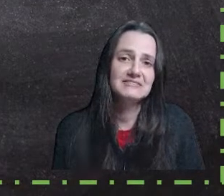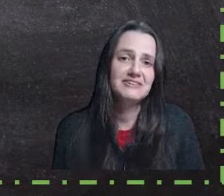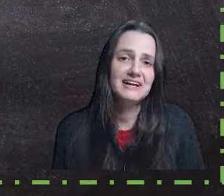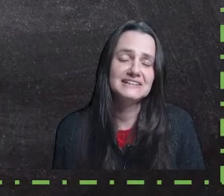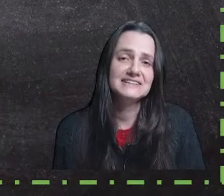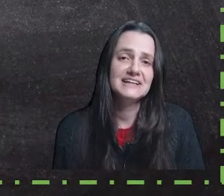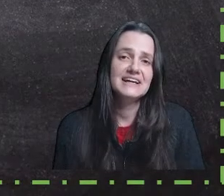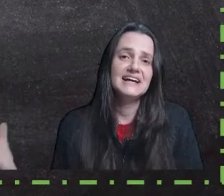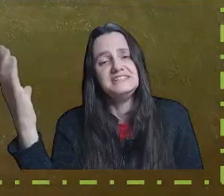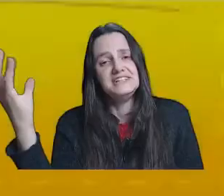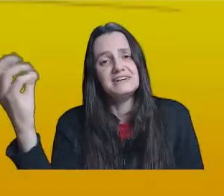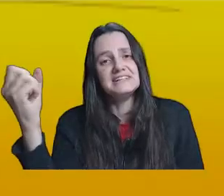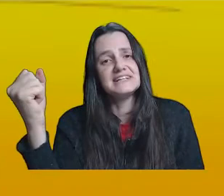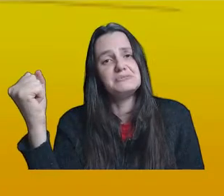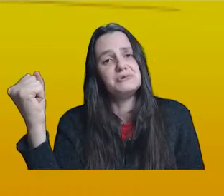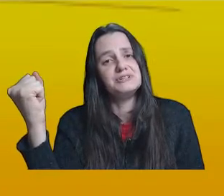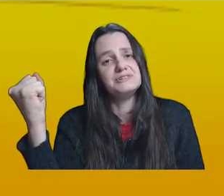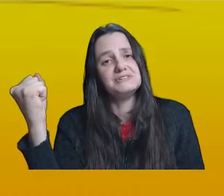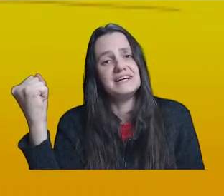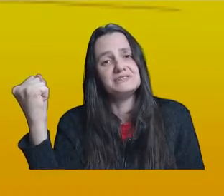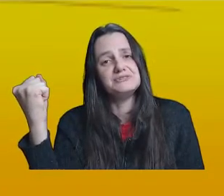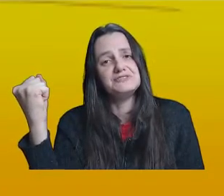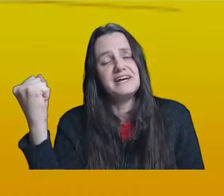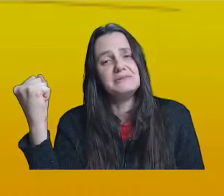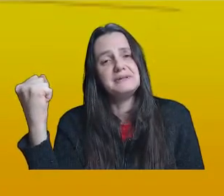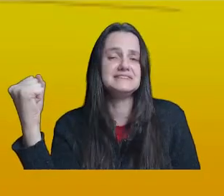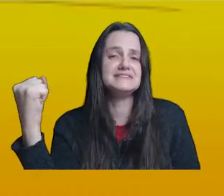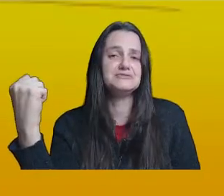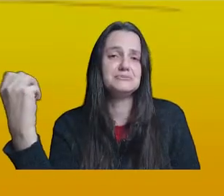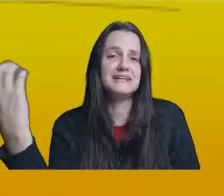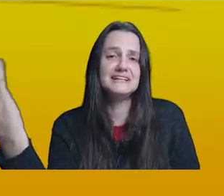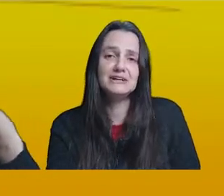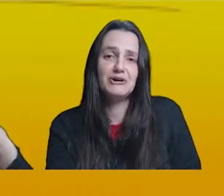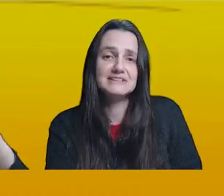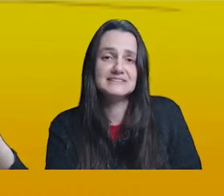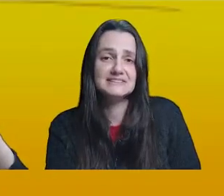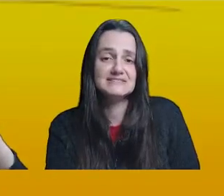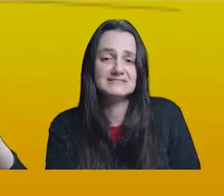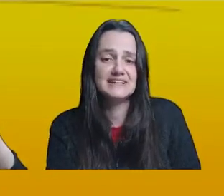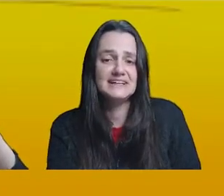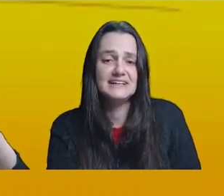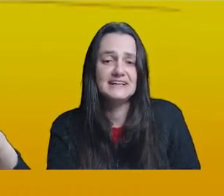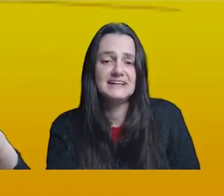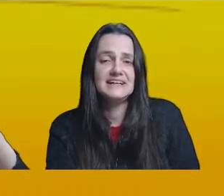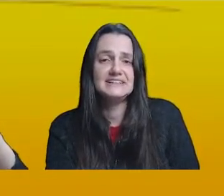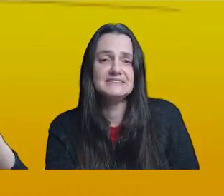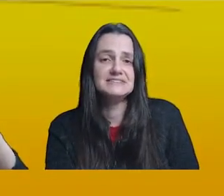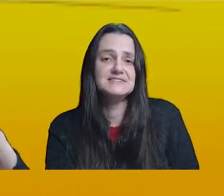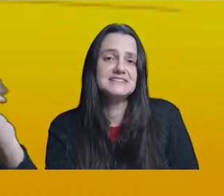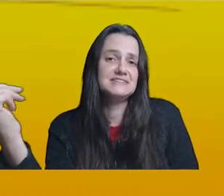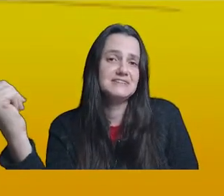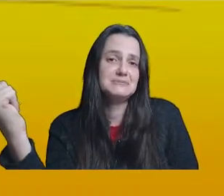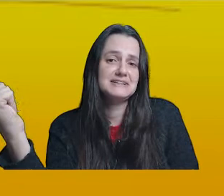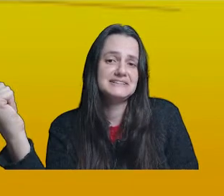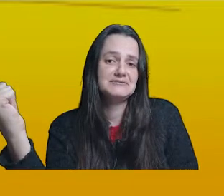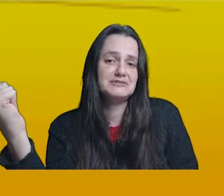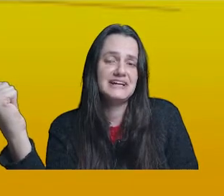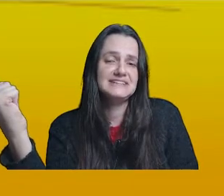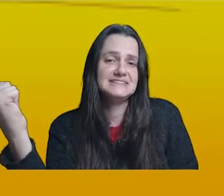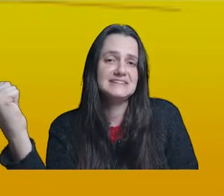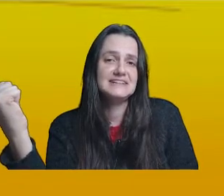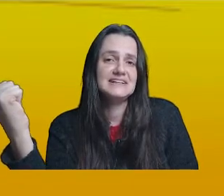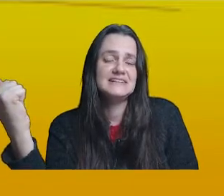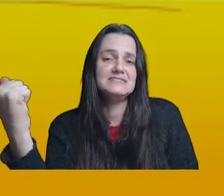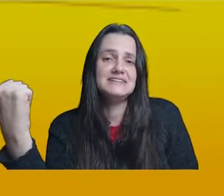fotossíntese, o que ela faz? Retira o gás carbônico da atmosfera para transformar em glicose, né? Então, se você não tem mais